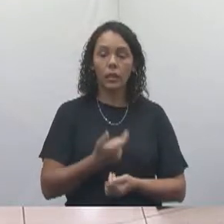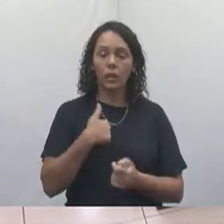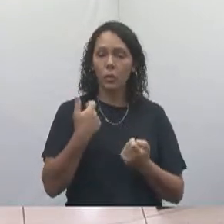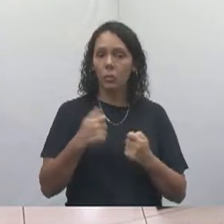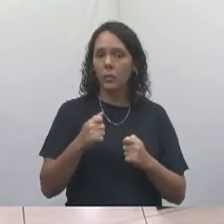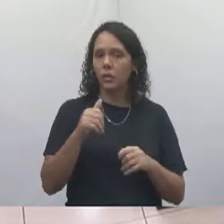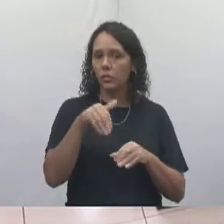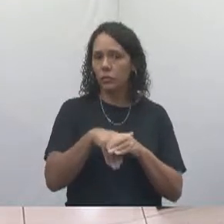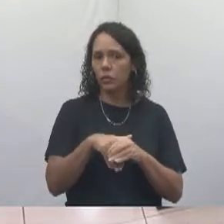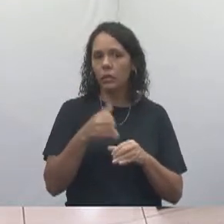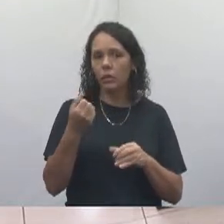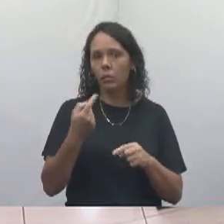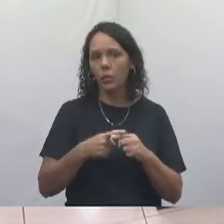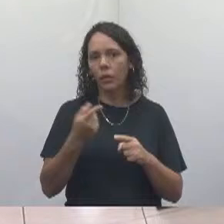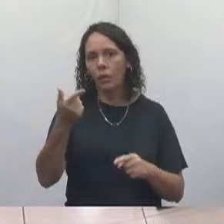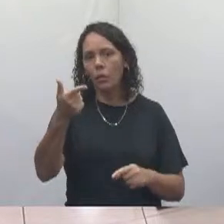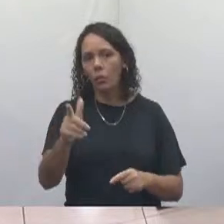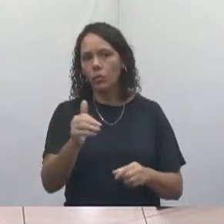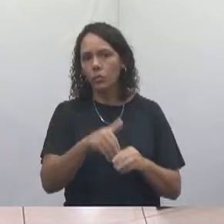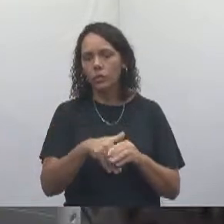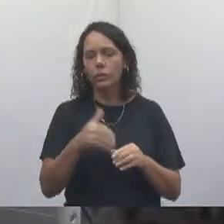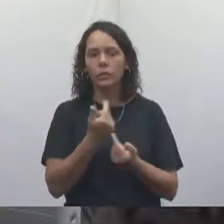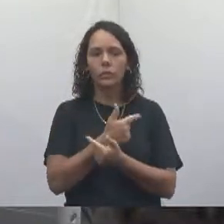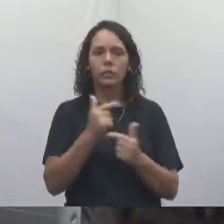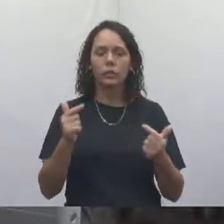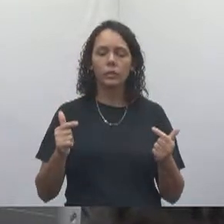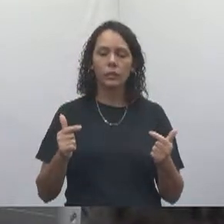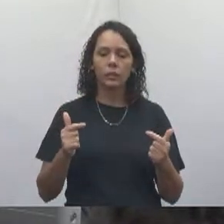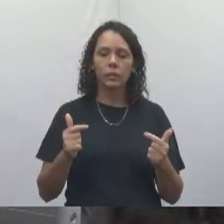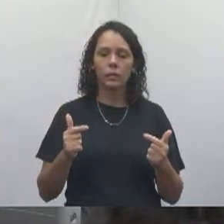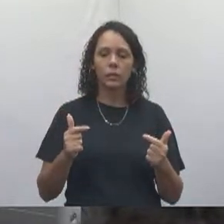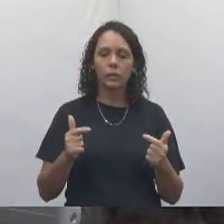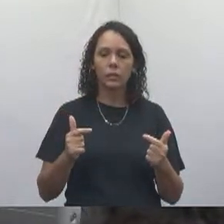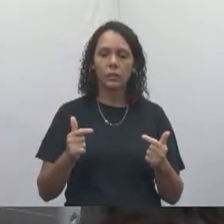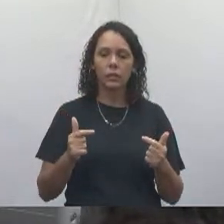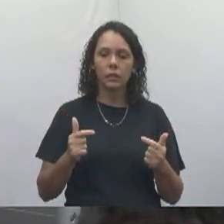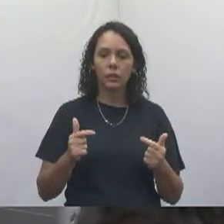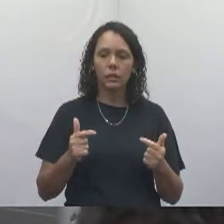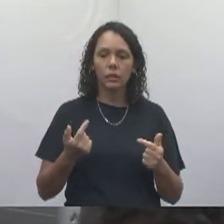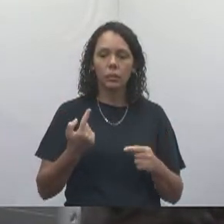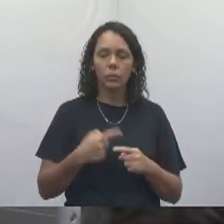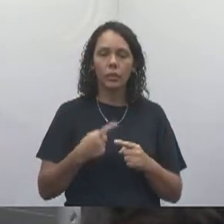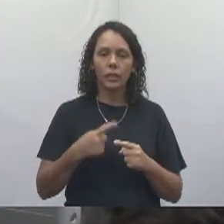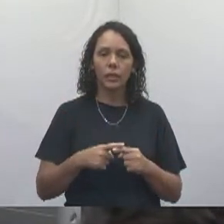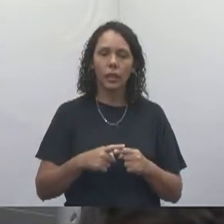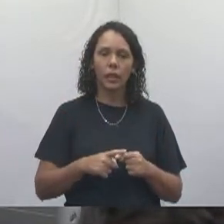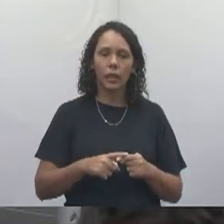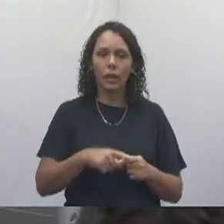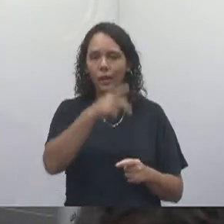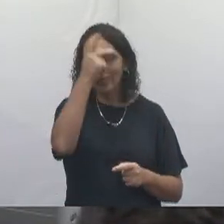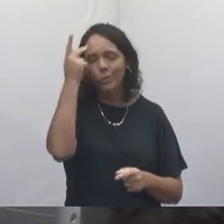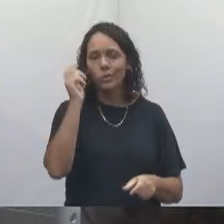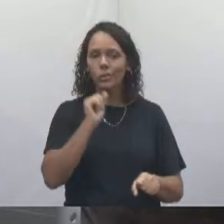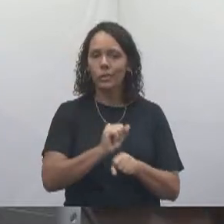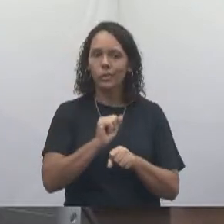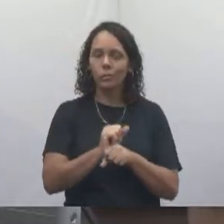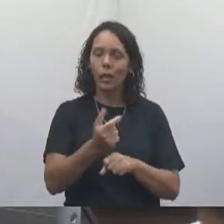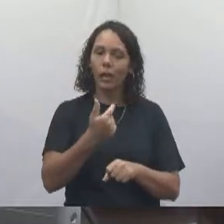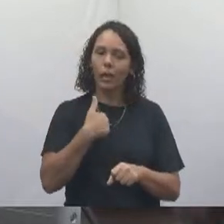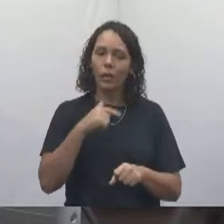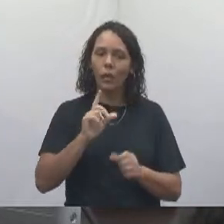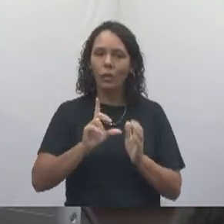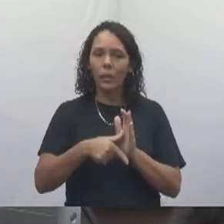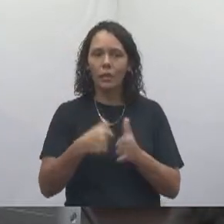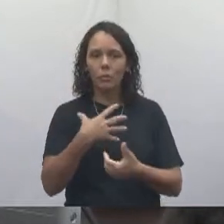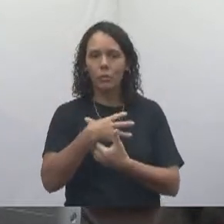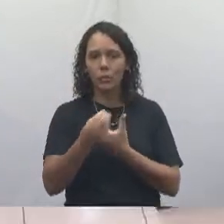porque eu não falo, aí muita gente não fala. É só eu subir na tribuna, que aí vem todo mundo falar, e eu gosto disso, é bom o debate. Meu voto